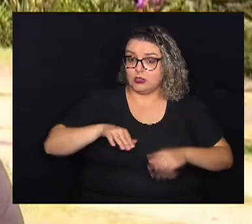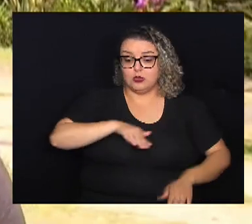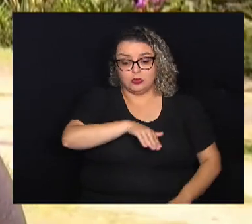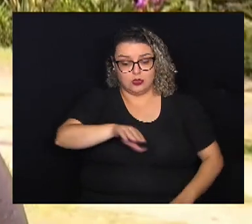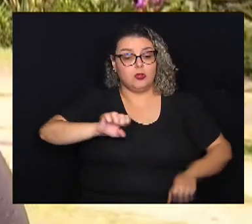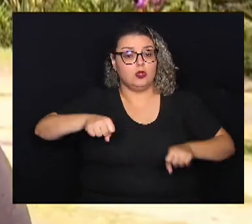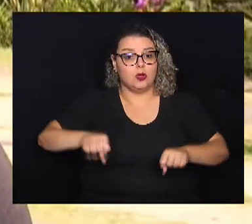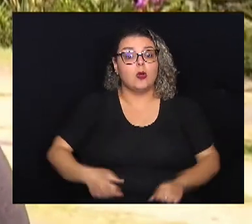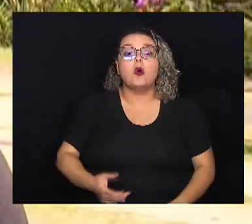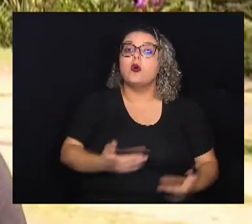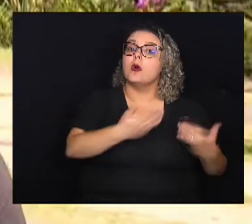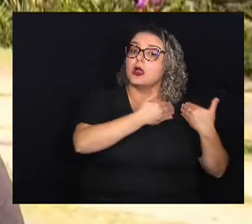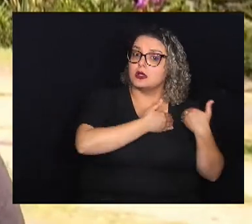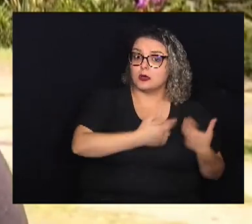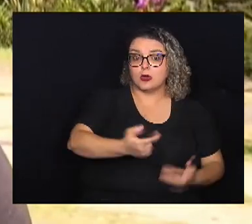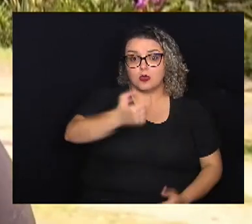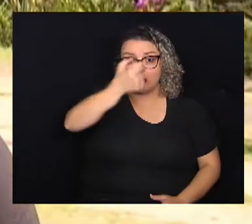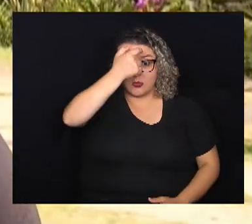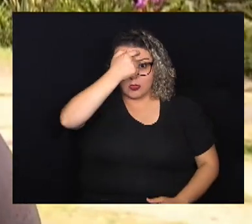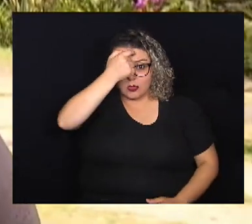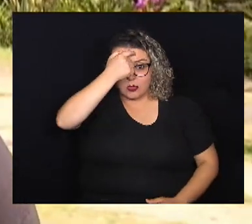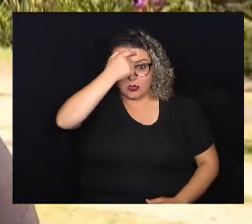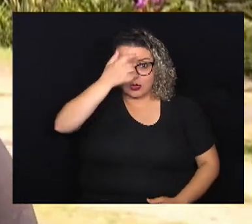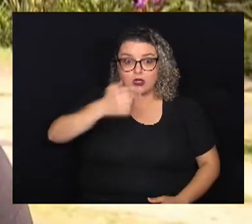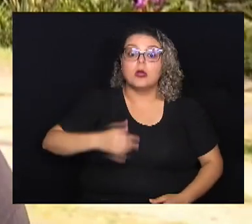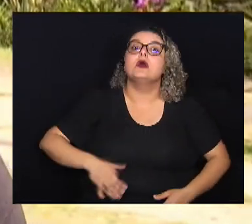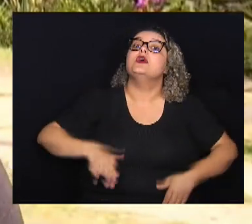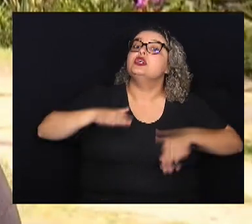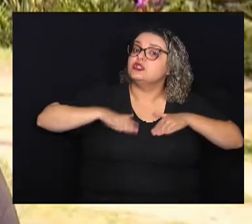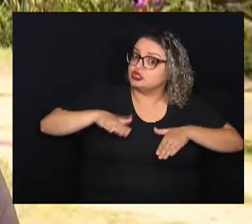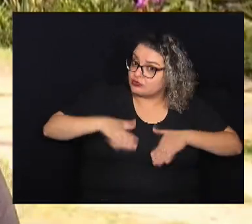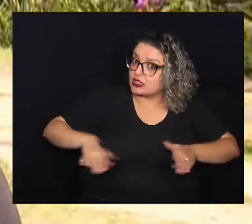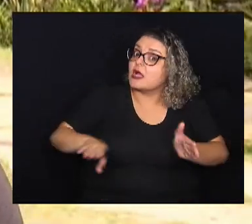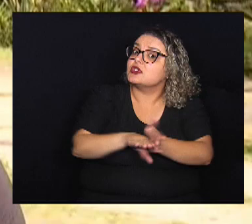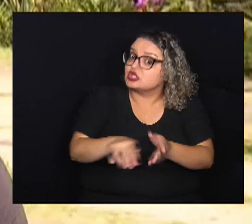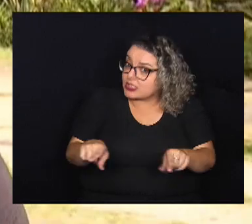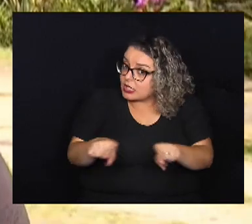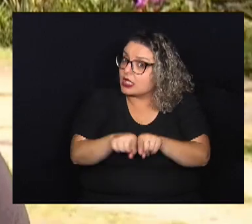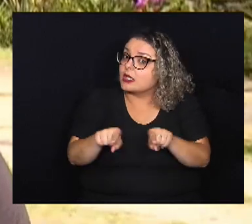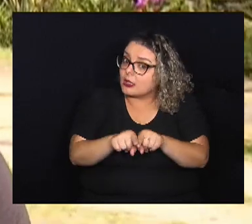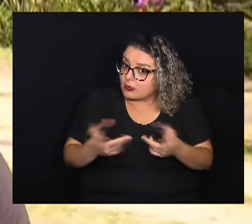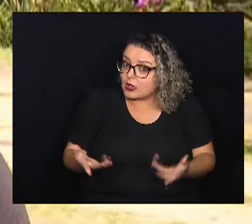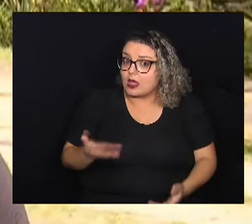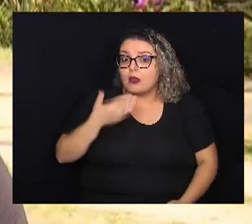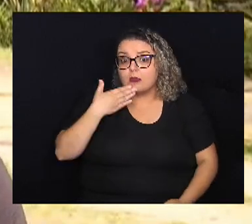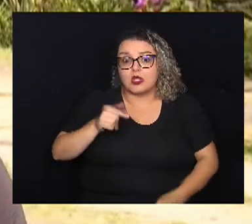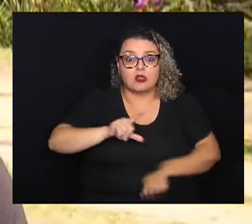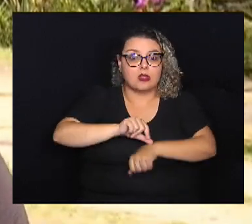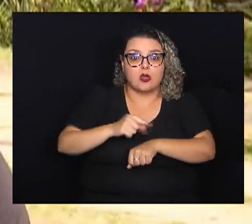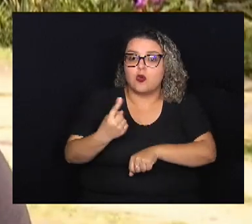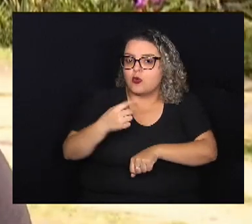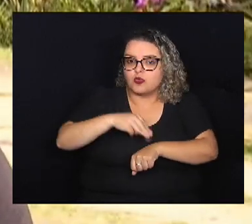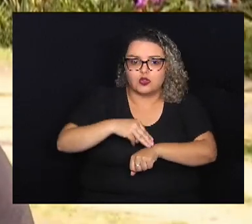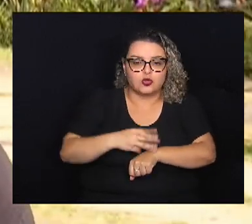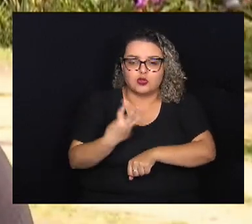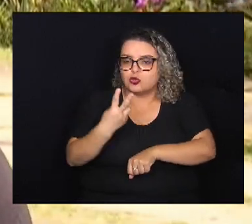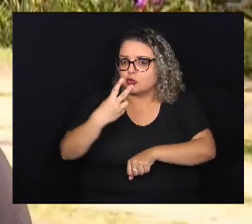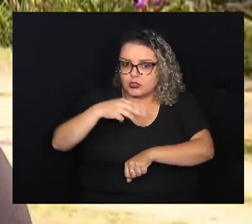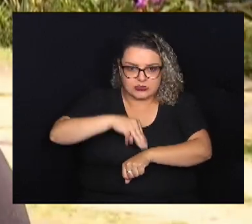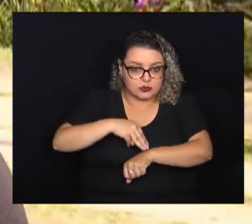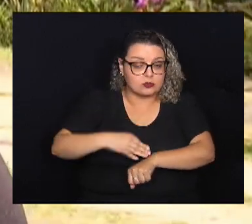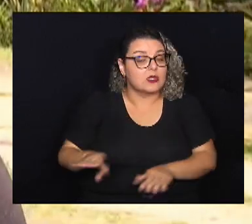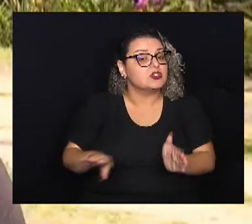com consciência, devagar também chega, ok? Então é melhor atrasar um minuto, dois minutos, mas chegar vivo,